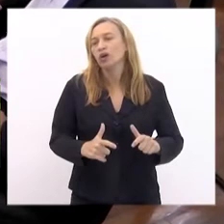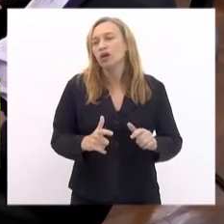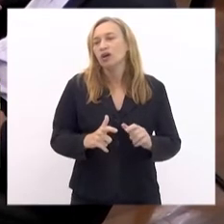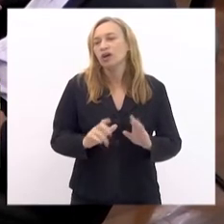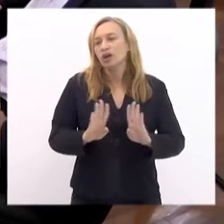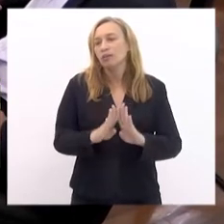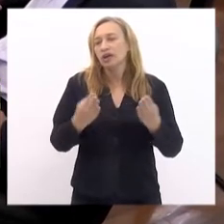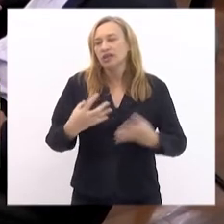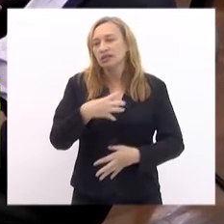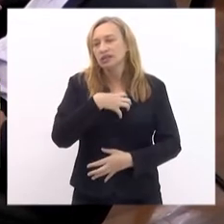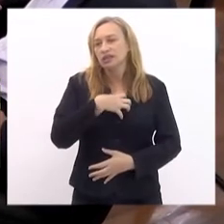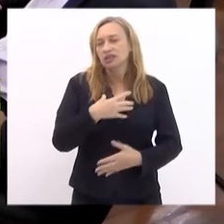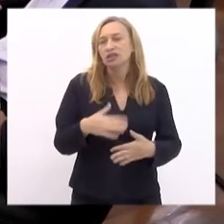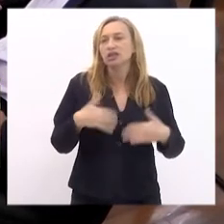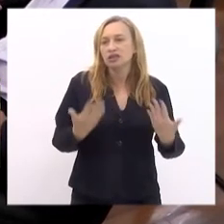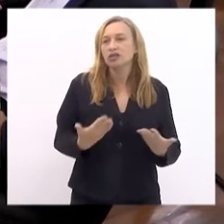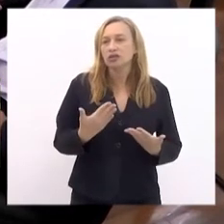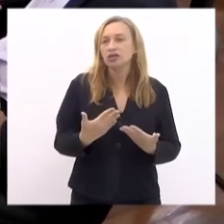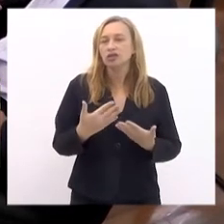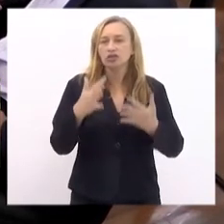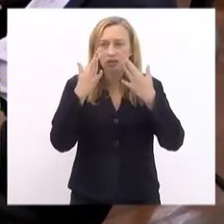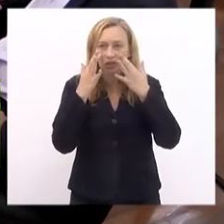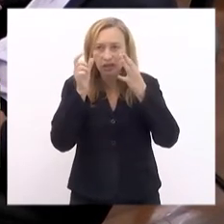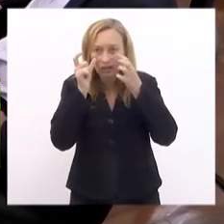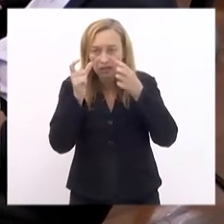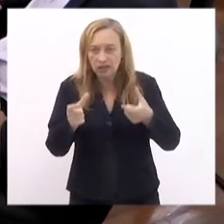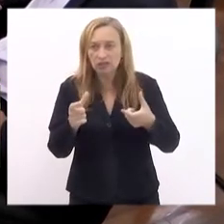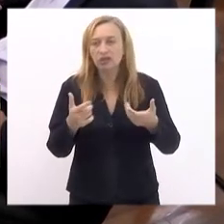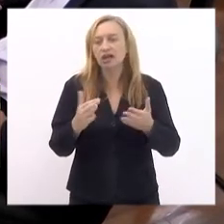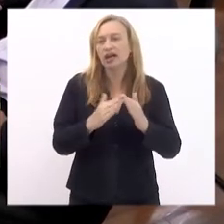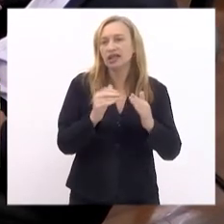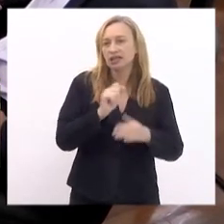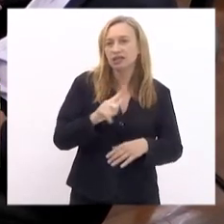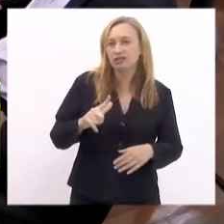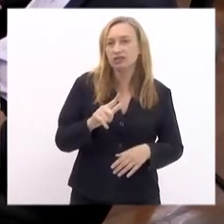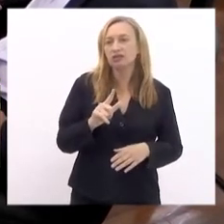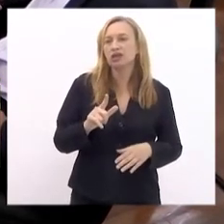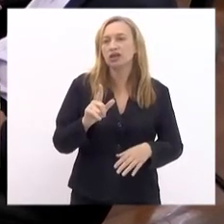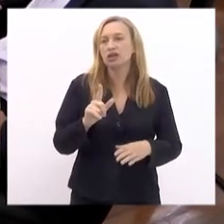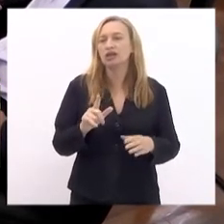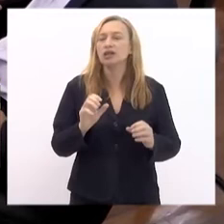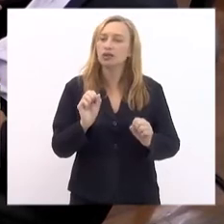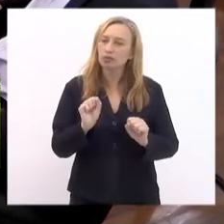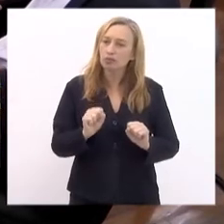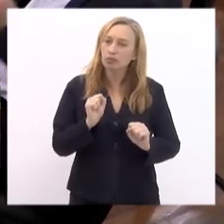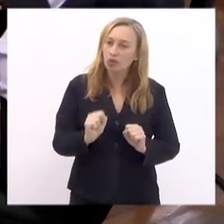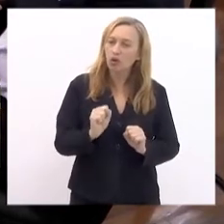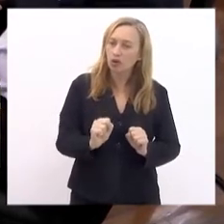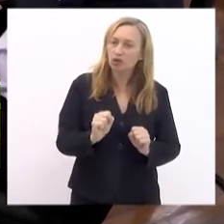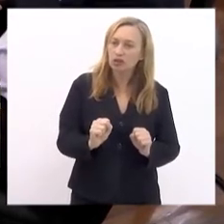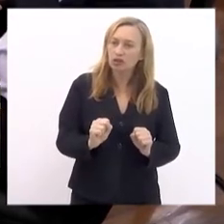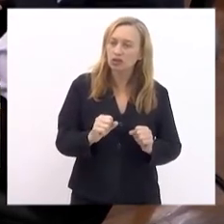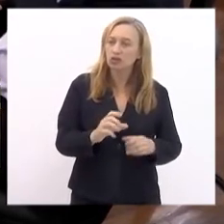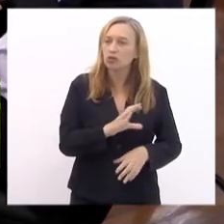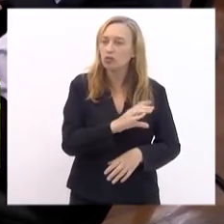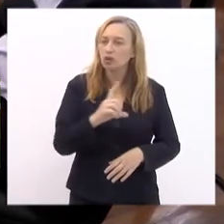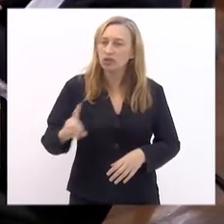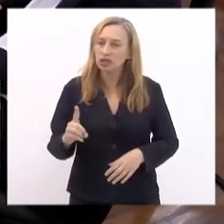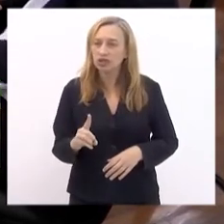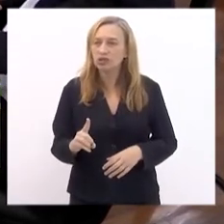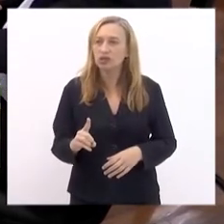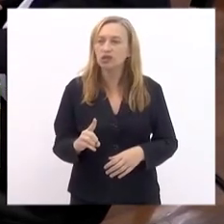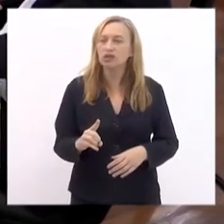aberto nesse sentido. Então, assim, eu queria chamar a atenção da Casa Civil, porque eu acho que é a Casa Civil quem pode, como coordenadora da ação